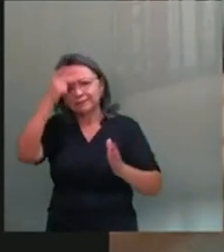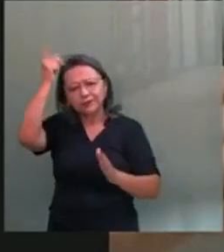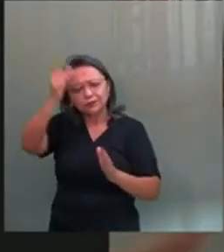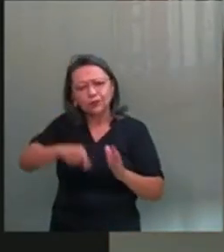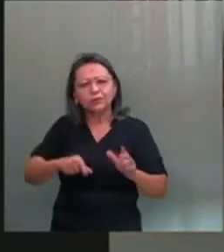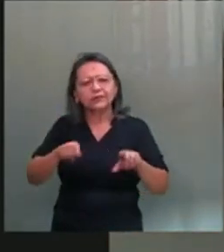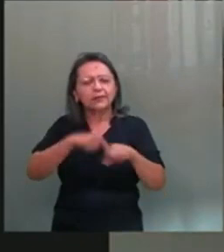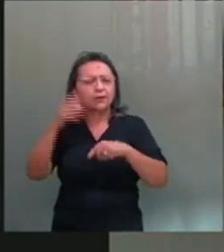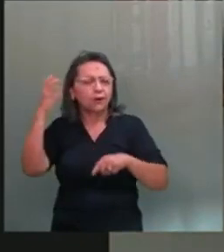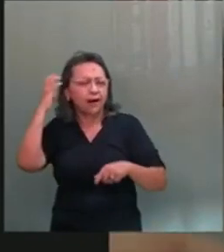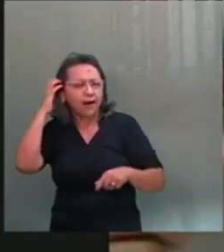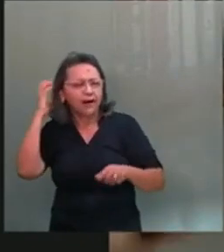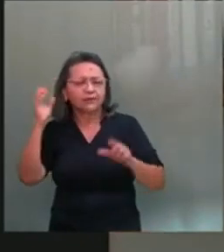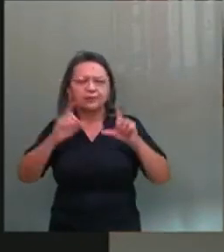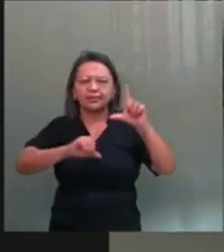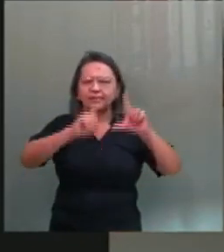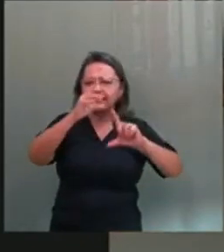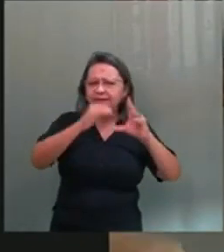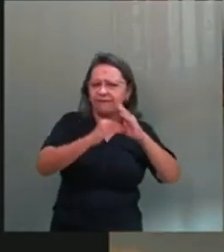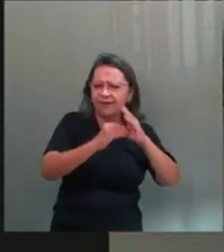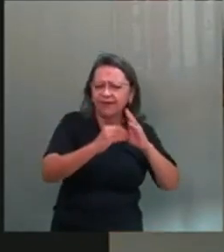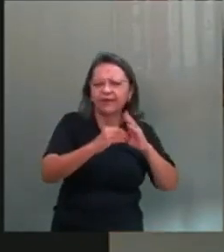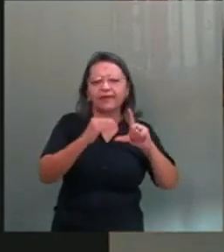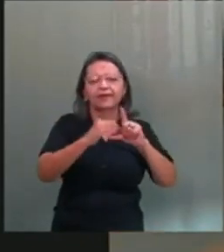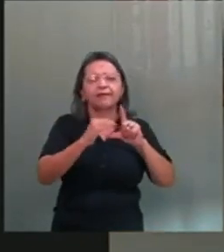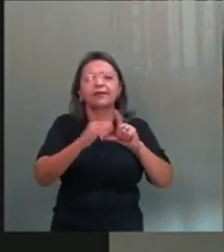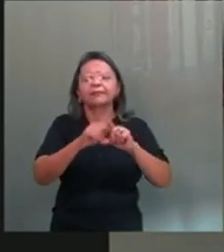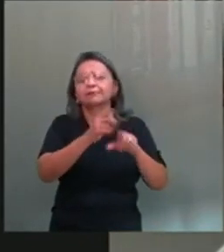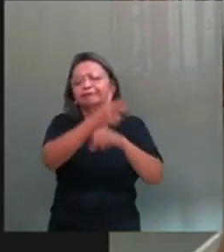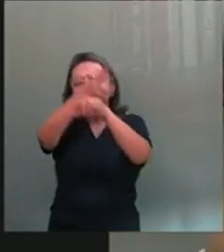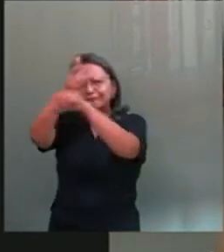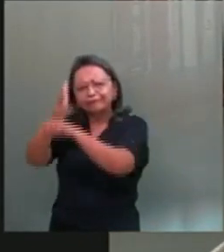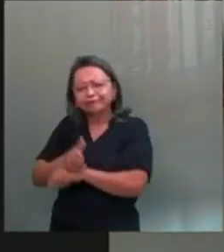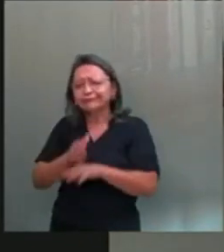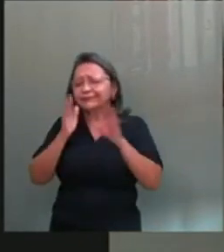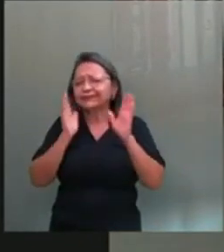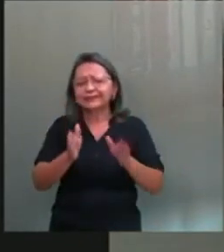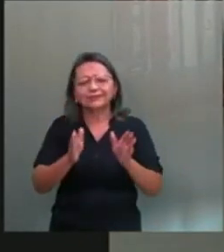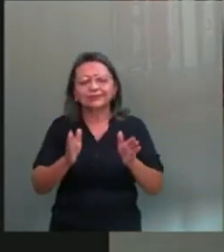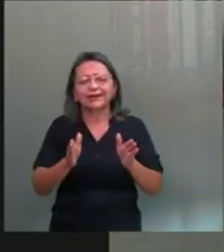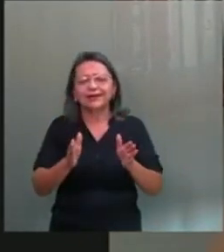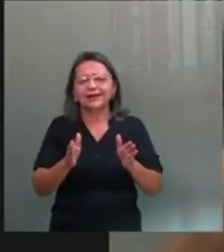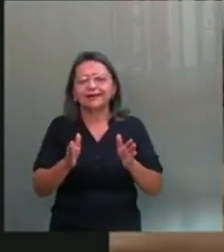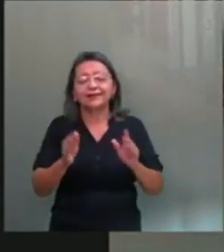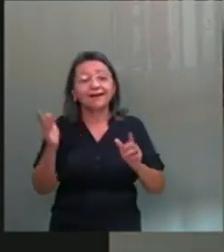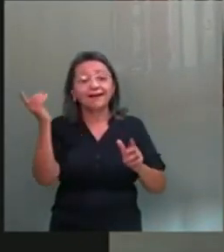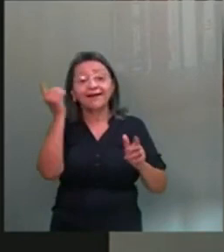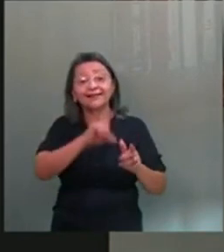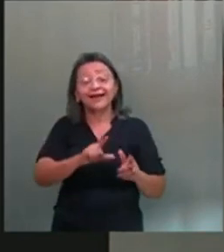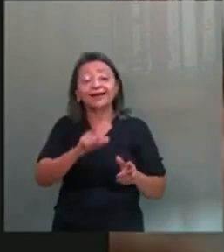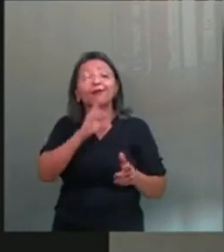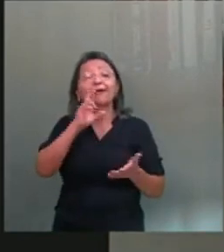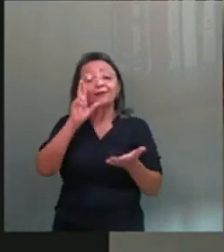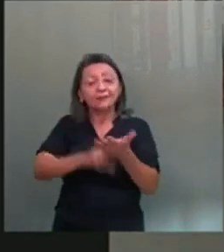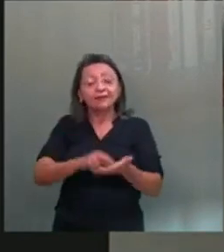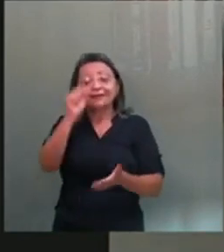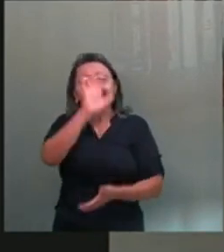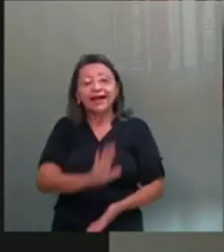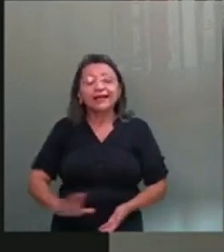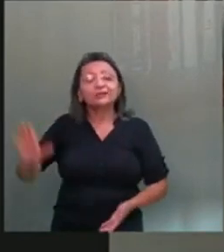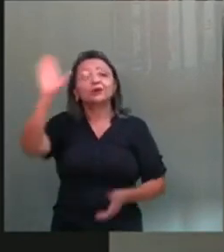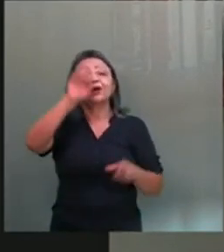radialistas, publicitários e sonoplastas da emissora que já ganharam reconhecimento